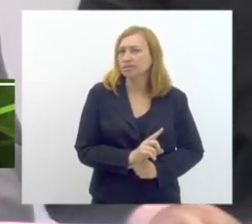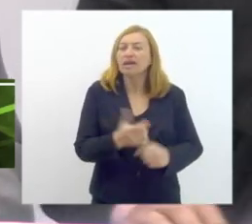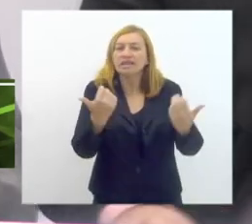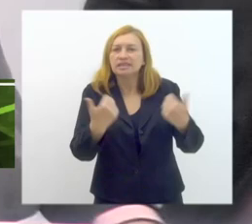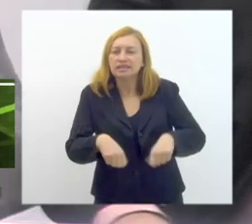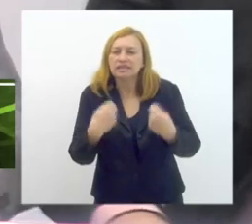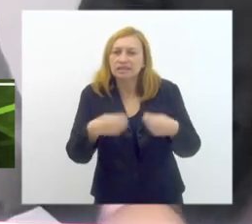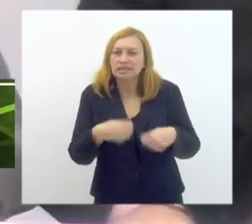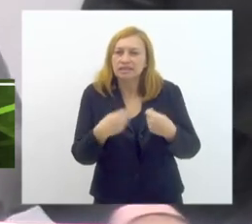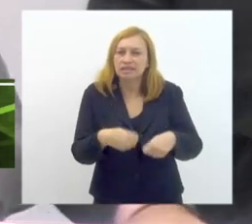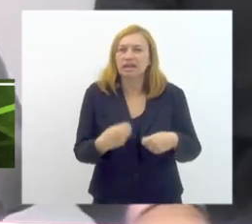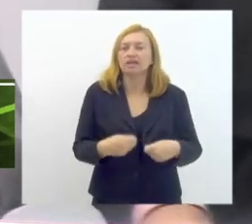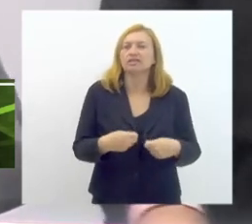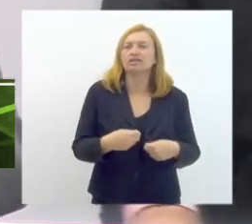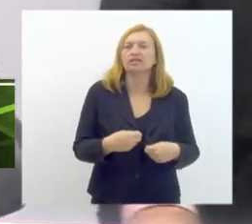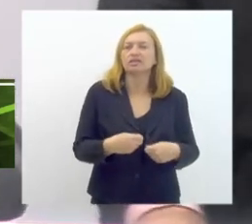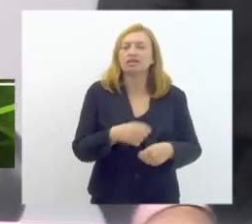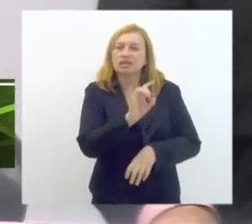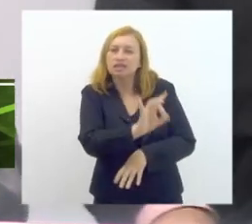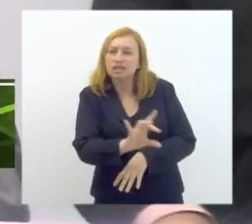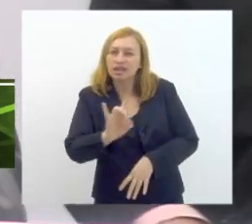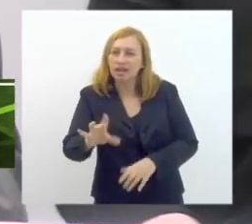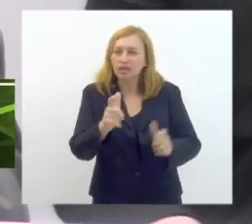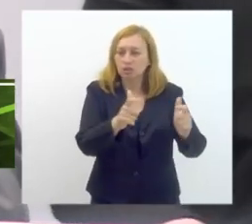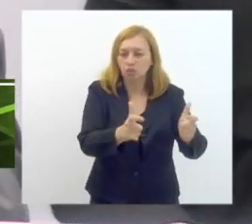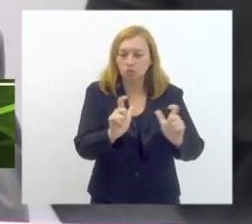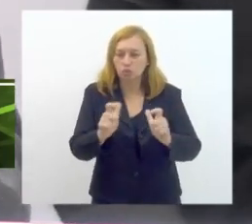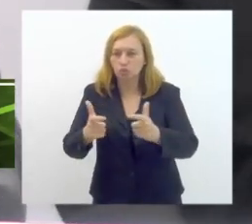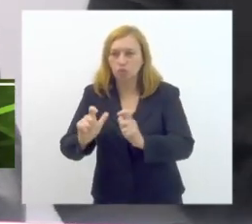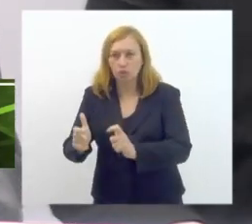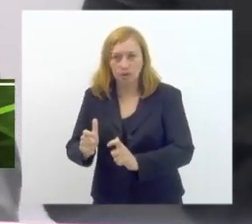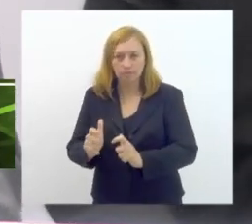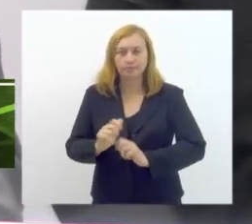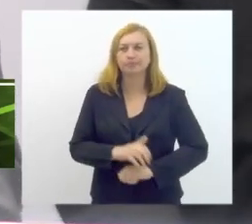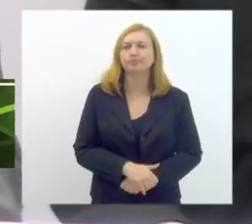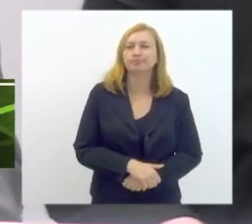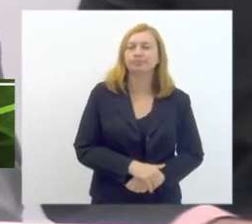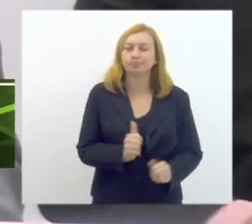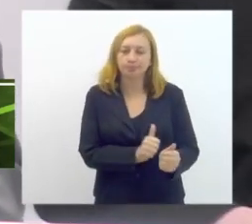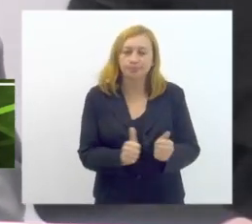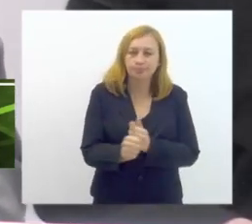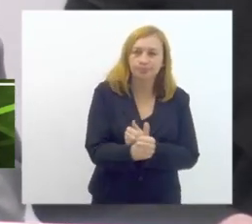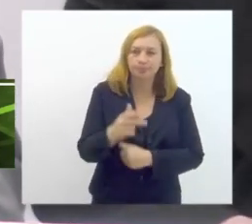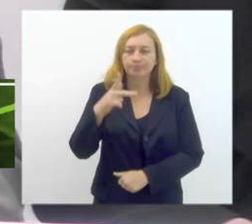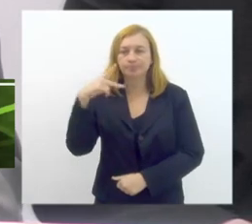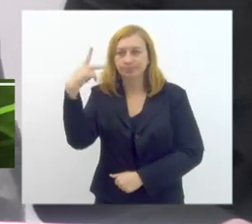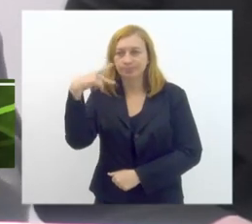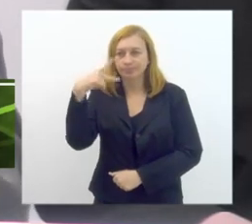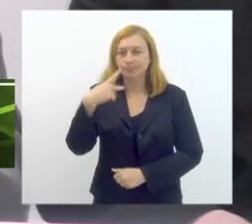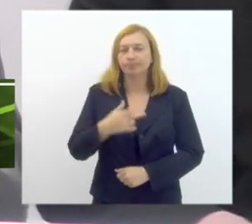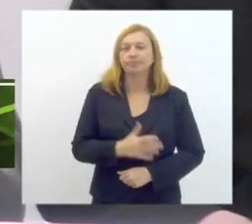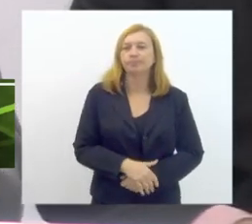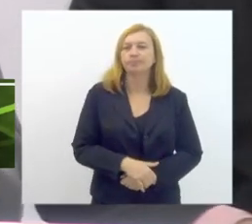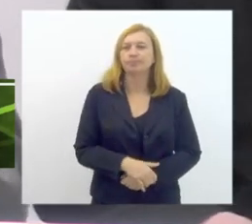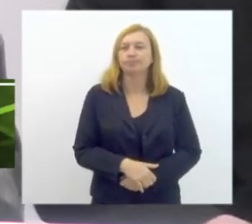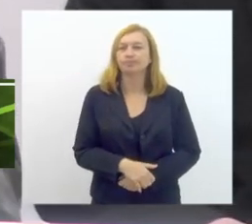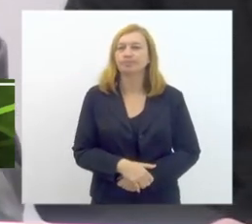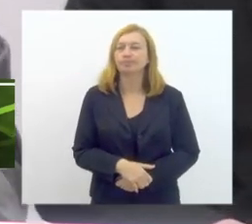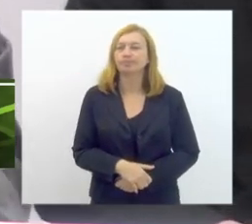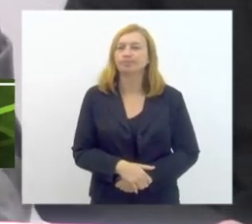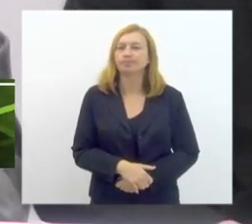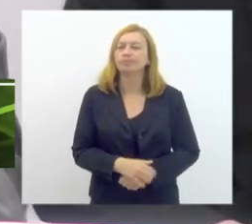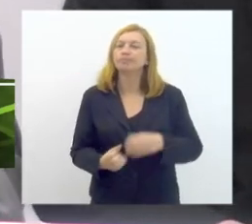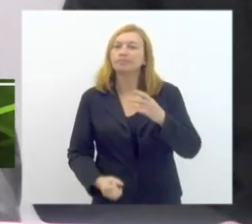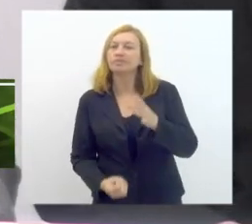necessidades, da especificidade de cada região. E aí a frente parlamentar, que surge muito em